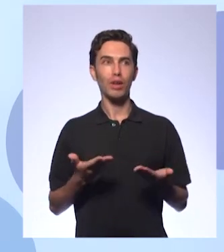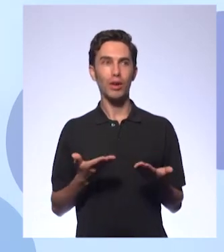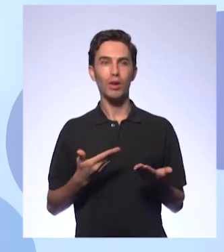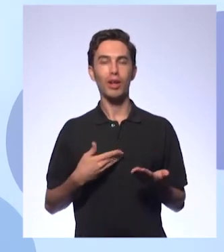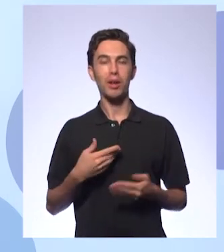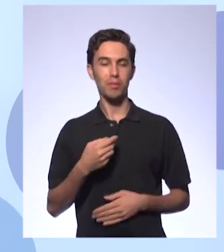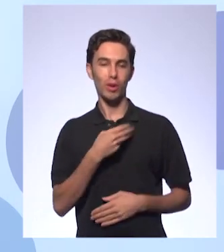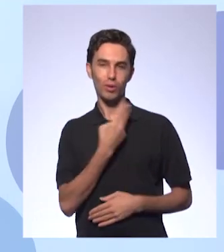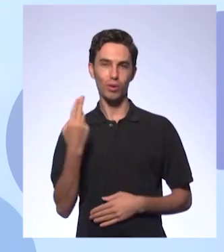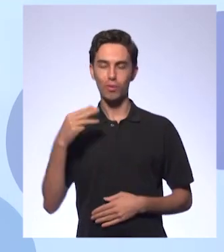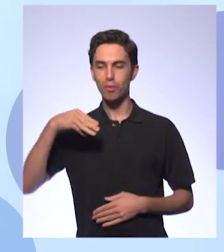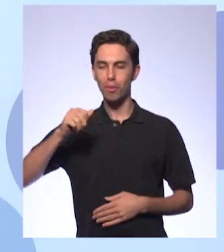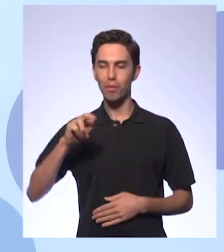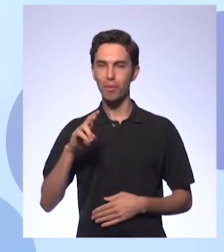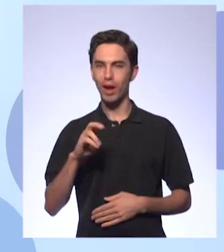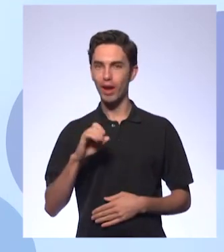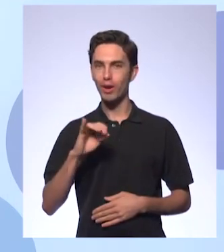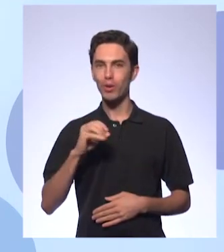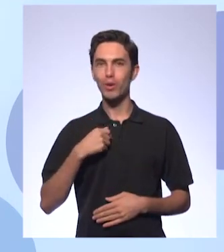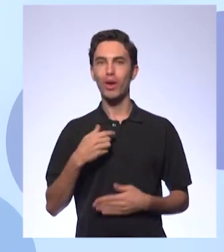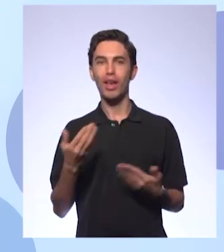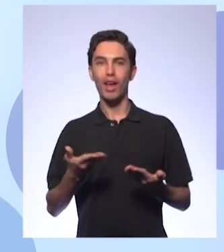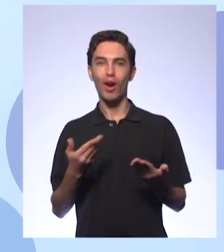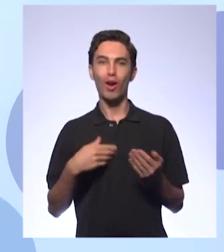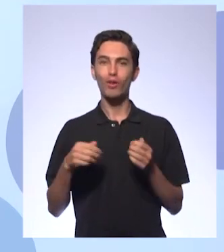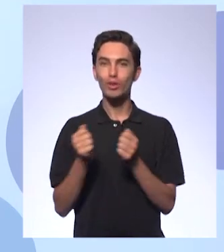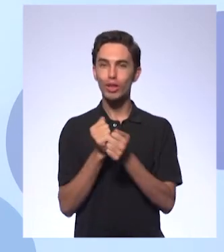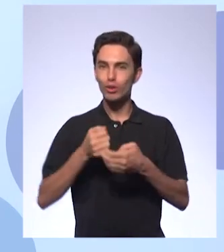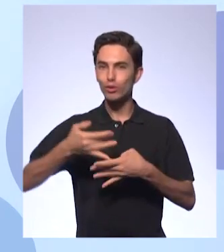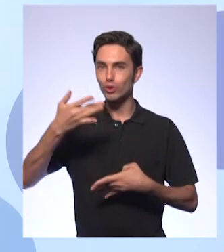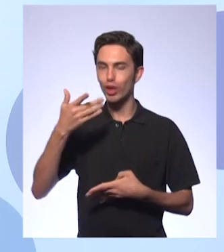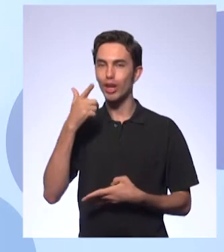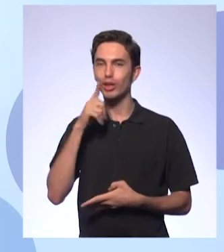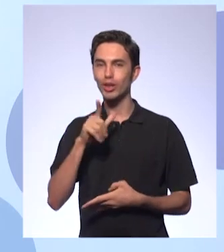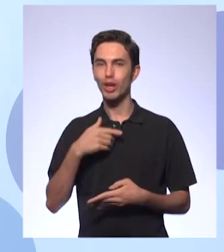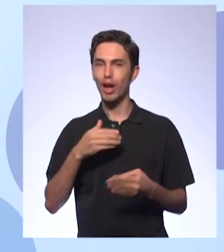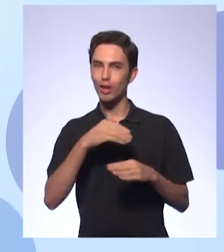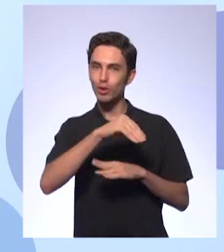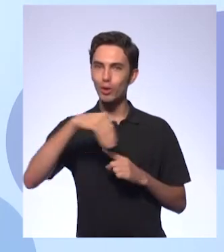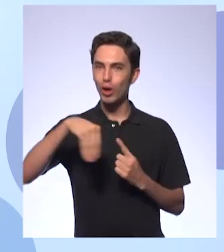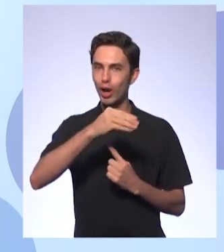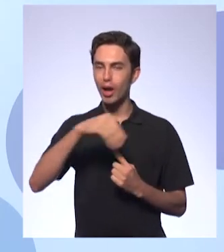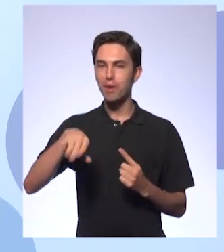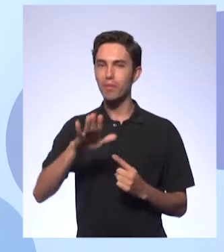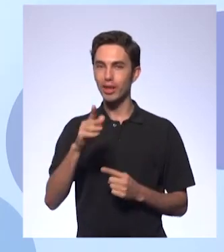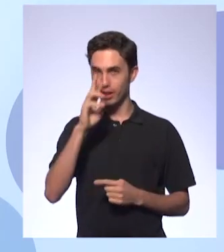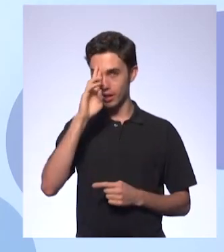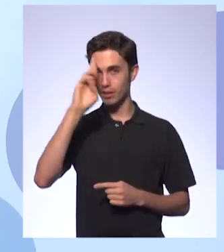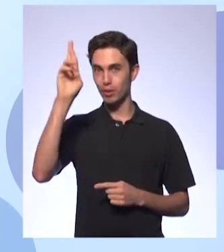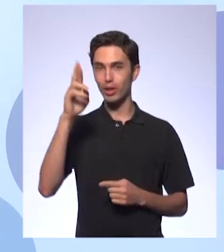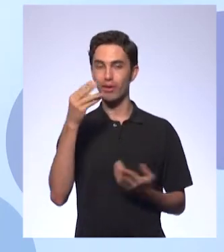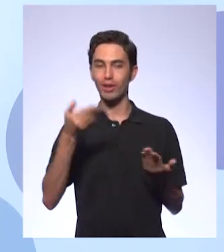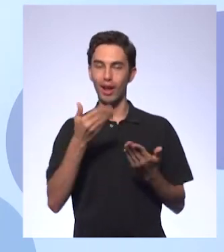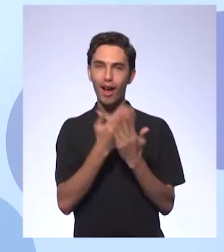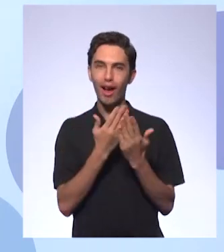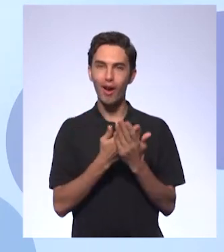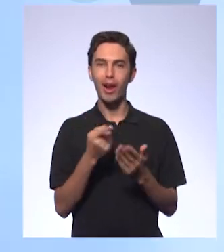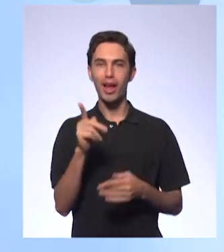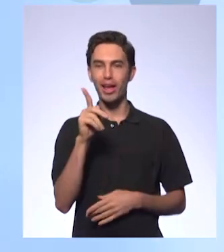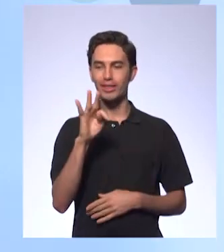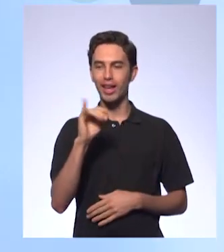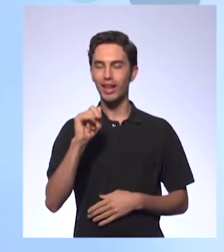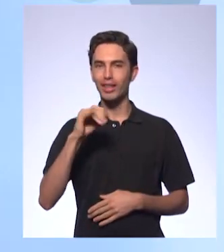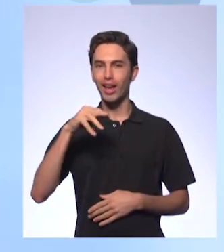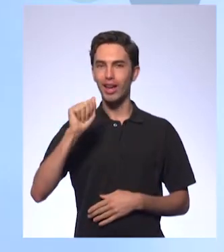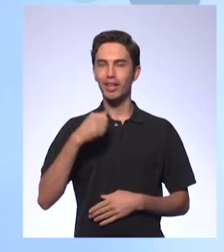Mauro Marcel e estamos aqui para acompanhar vocês no chat, porque a aula quem vai tocar é a professora Tayana. Tudo bem, professora Tayana? Feliz Dia dos Professores para você.